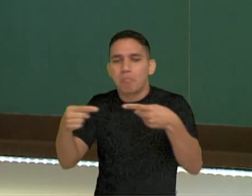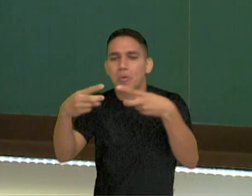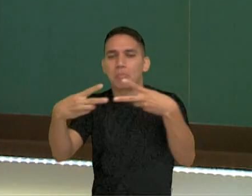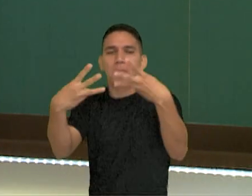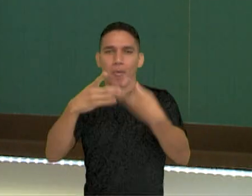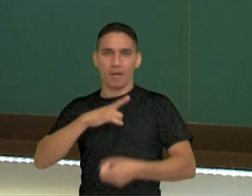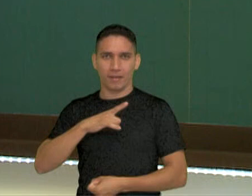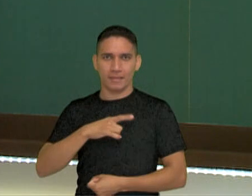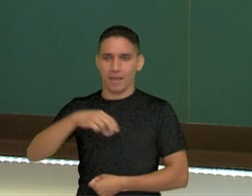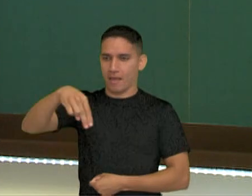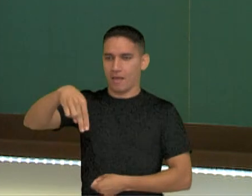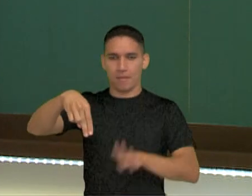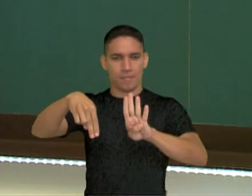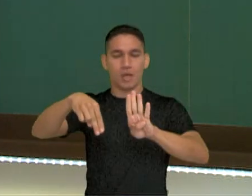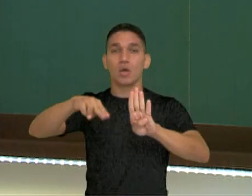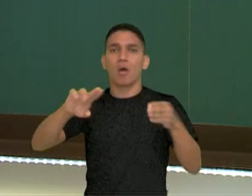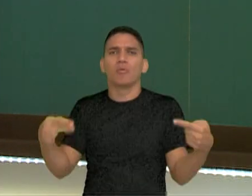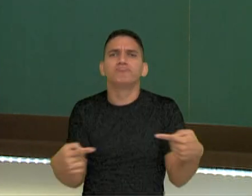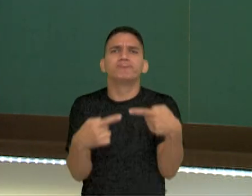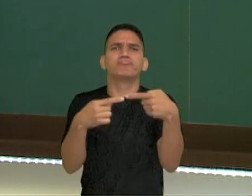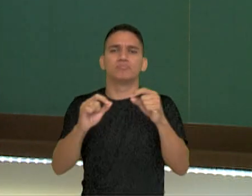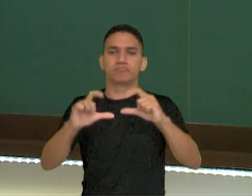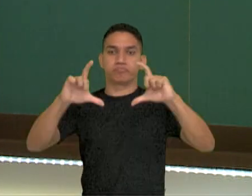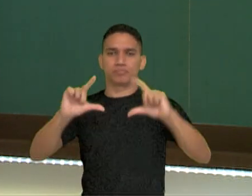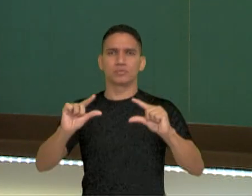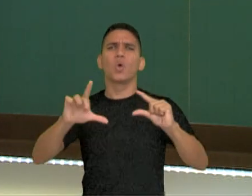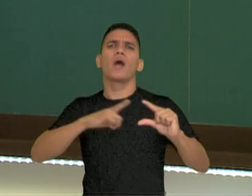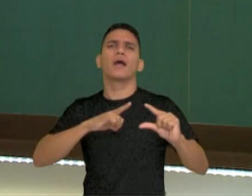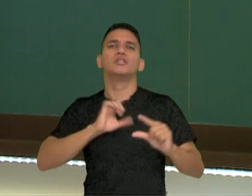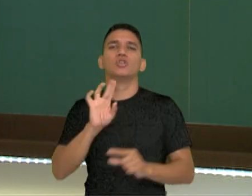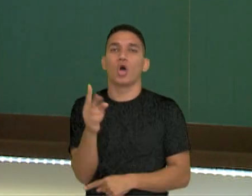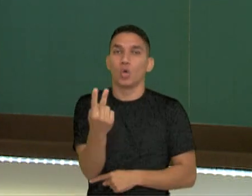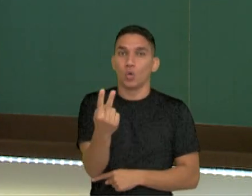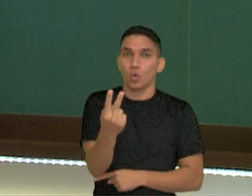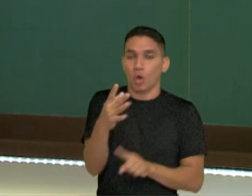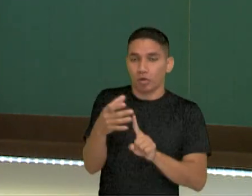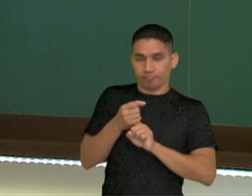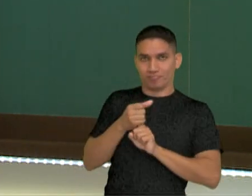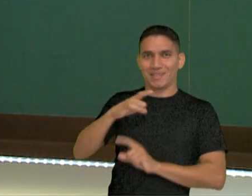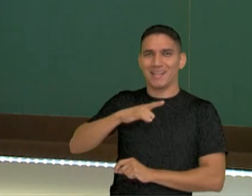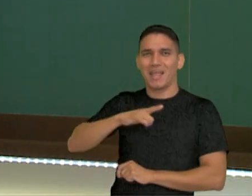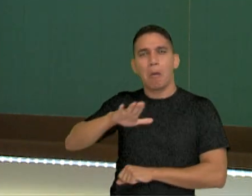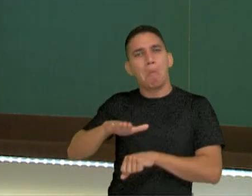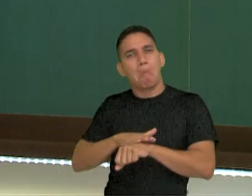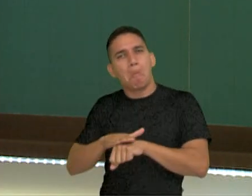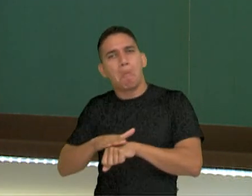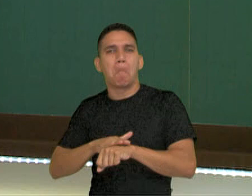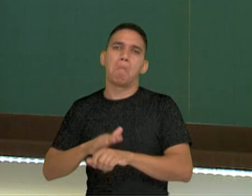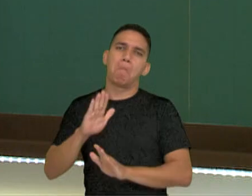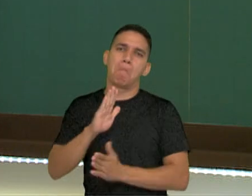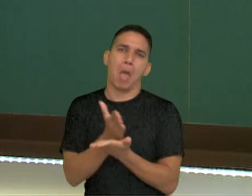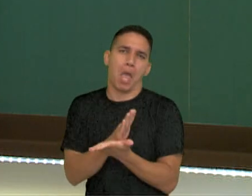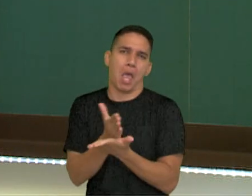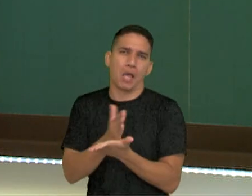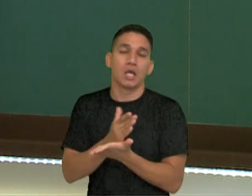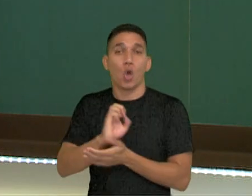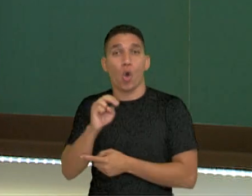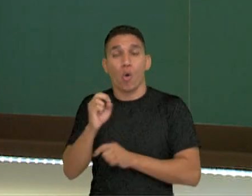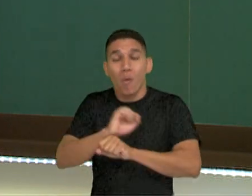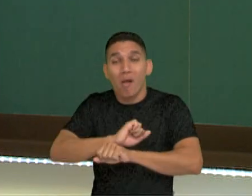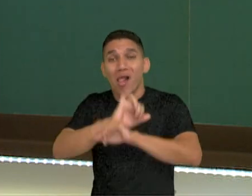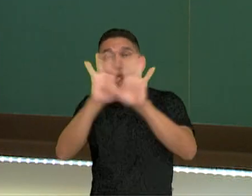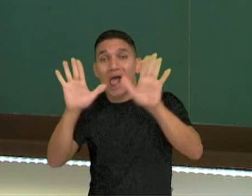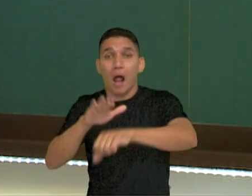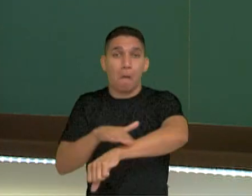Bzão, vai ser mulato escuro. Quando tem só 2 dominantes, vai ser o mulato médio, Quando tem um só, vai ser o mulato claro, e